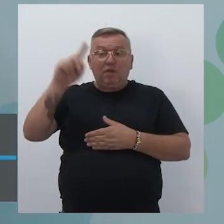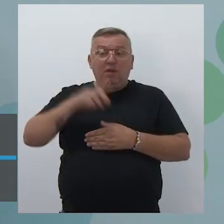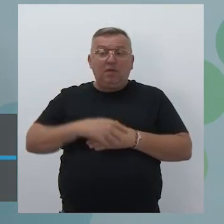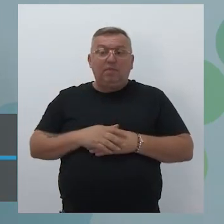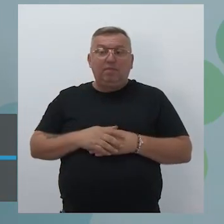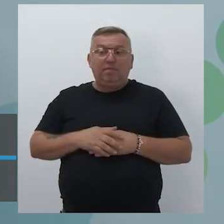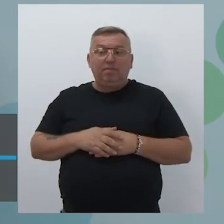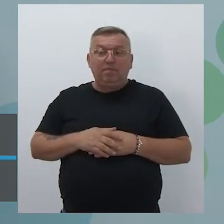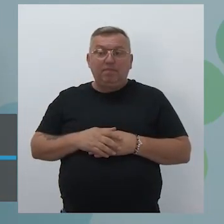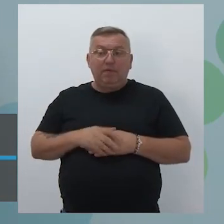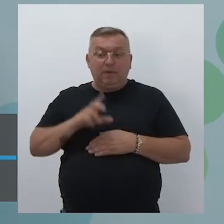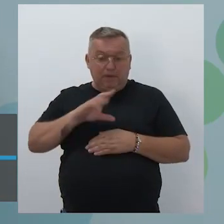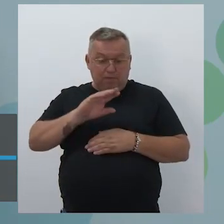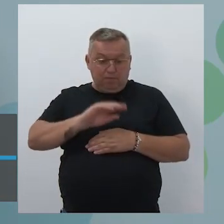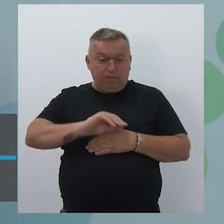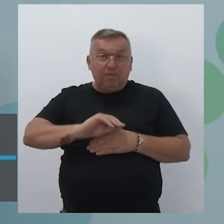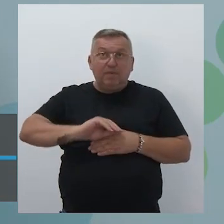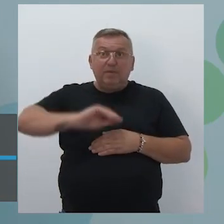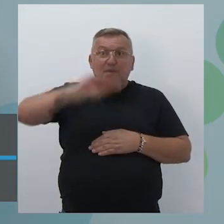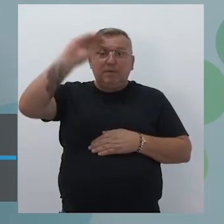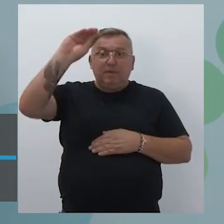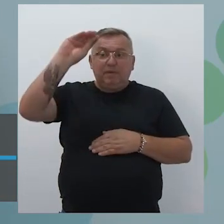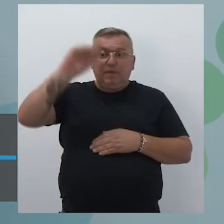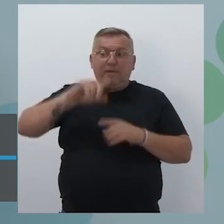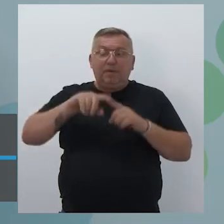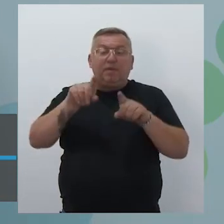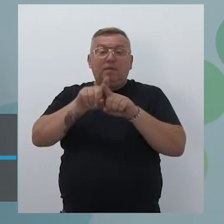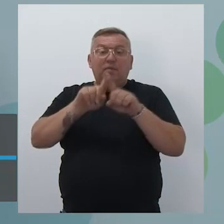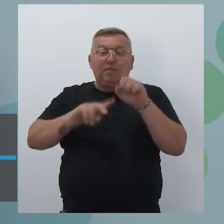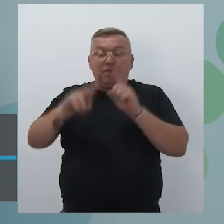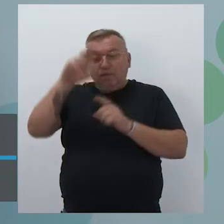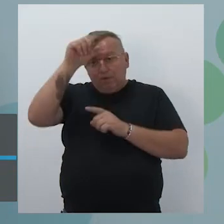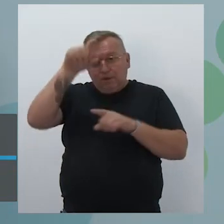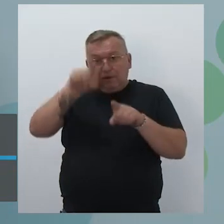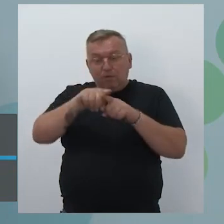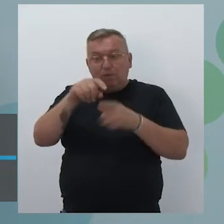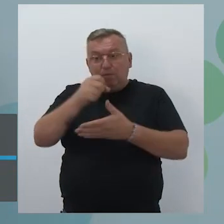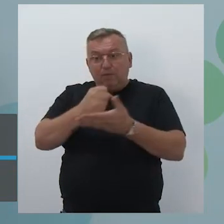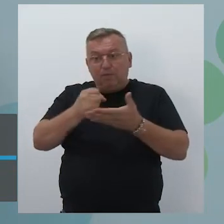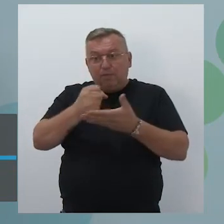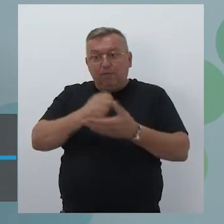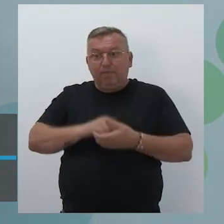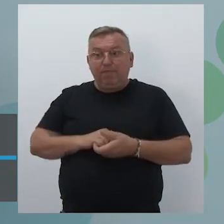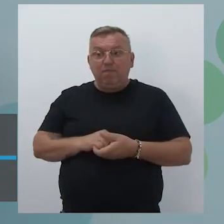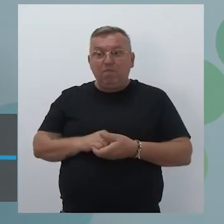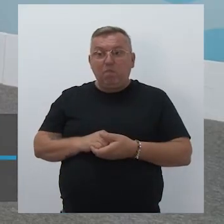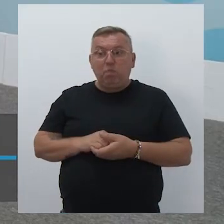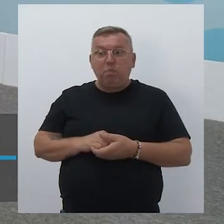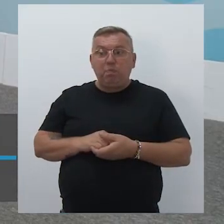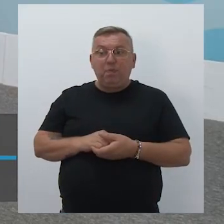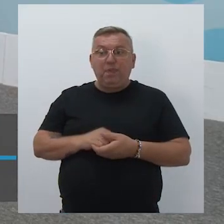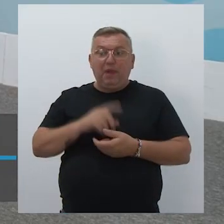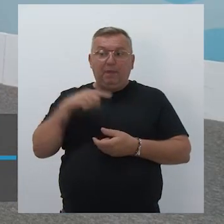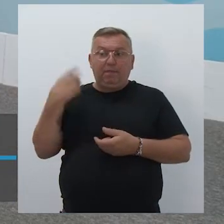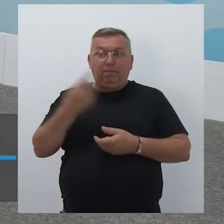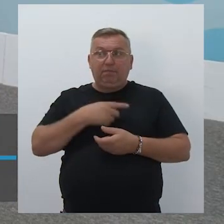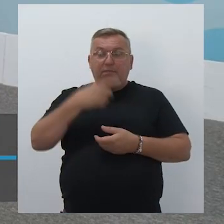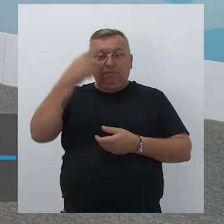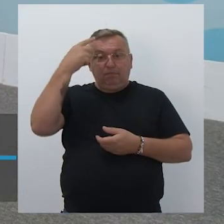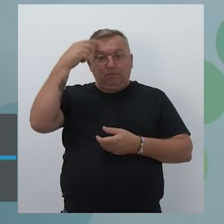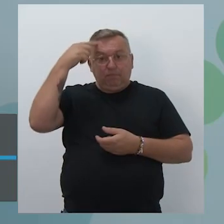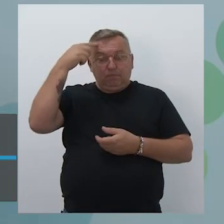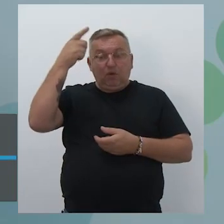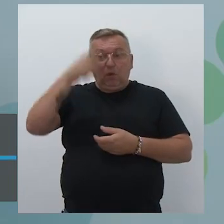contrário também, se ele sai da nossa rede, no nosso estado e vai para outro, ele não teria dificuldades. Foram coisas que nós pensamos,